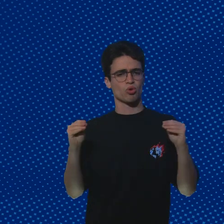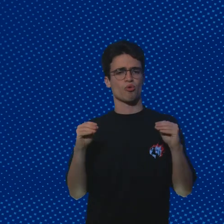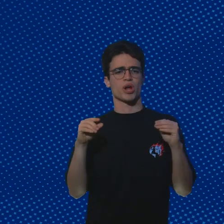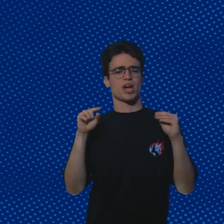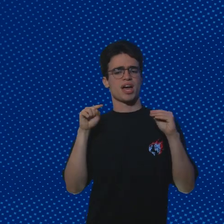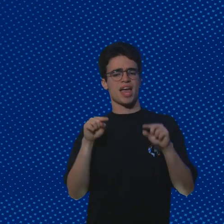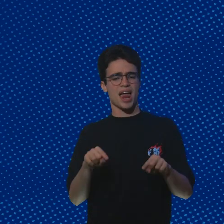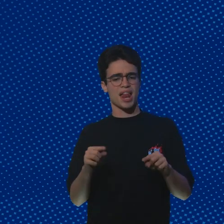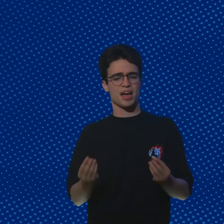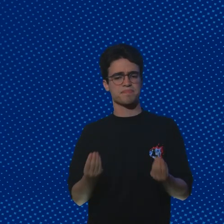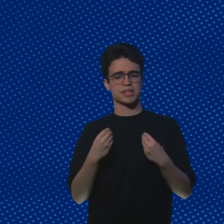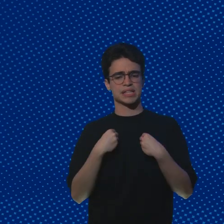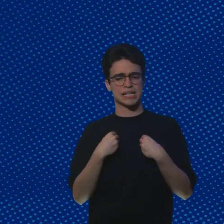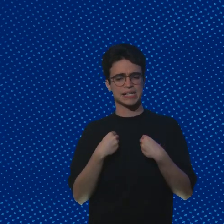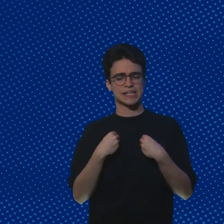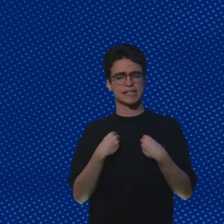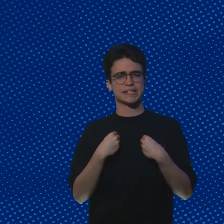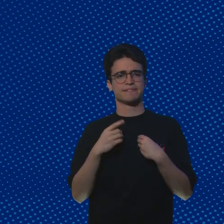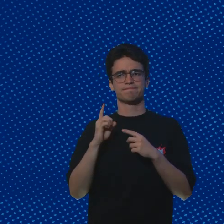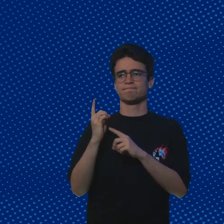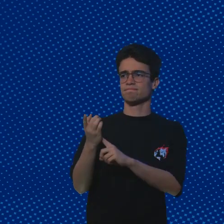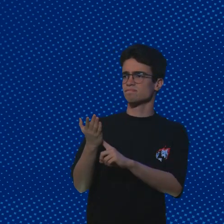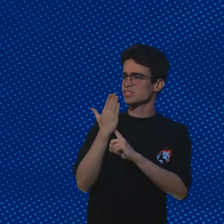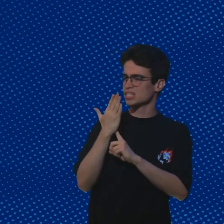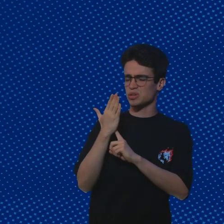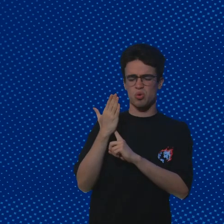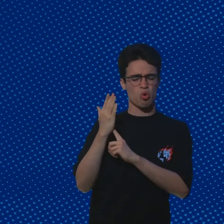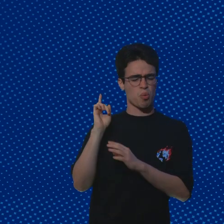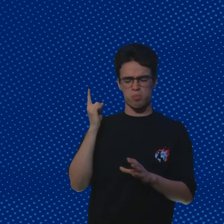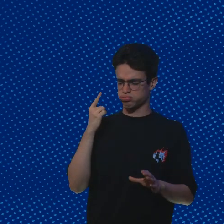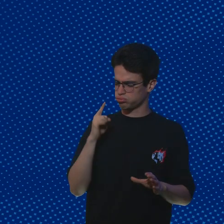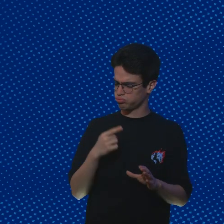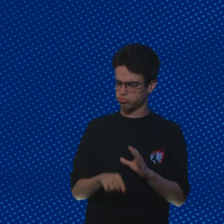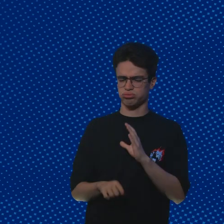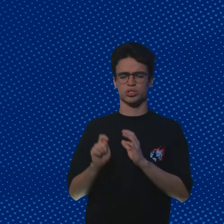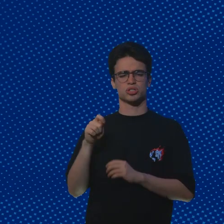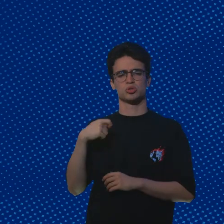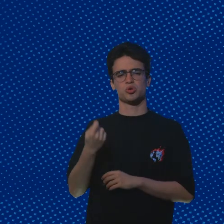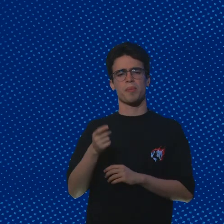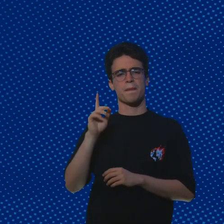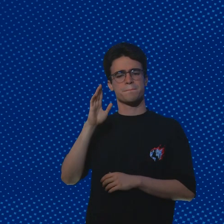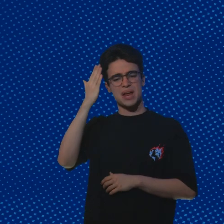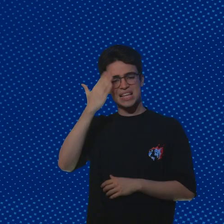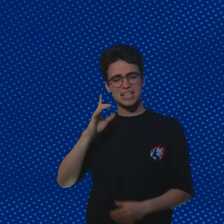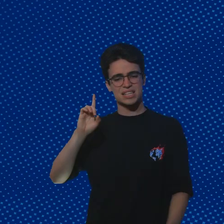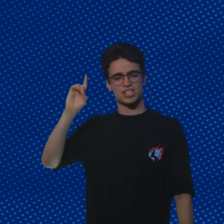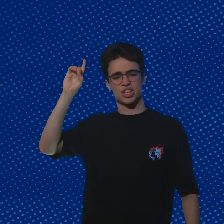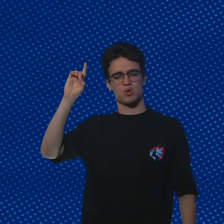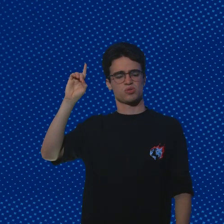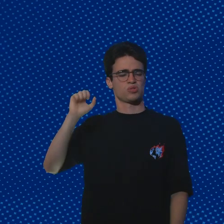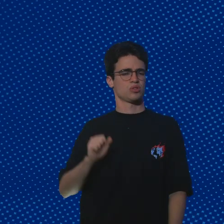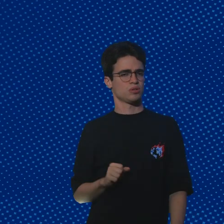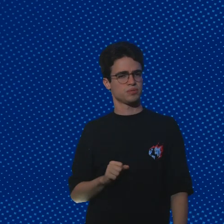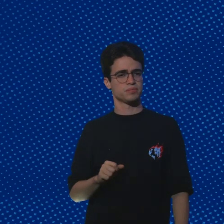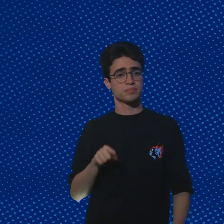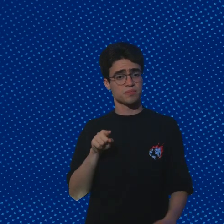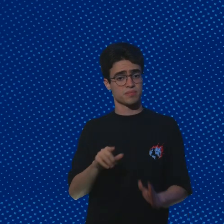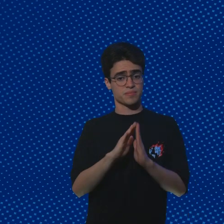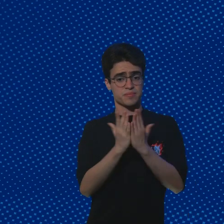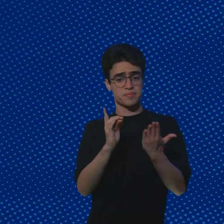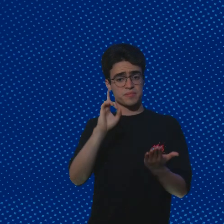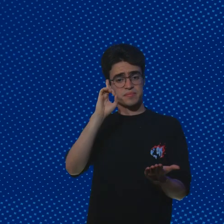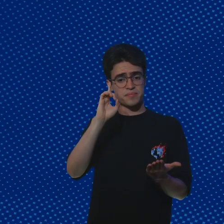palavra, ela nos traz revelações profundas da presença, da comunhão. Essa